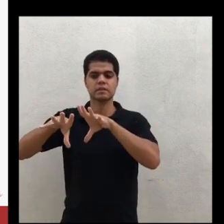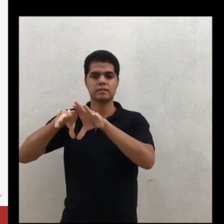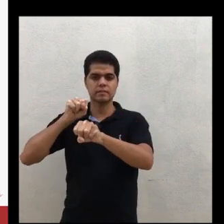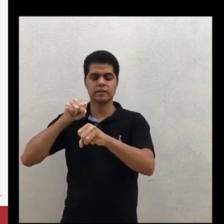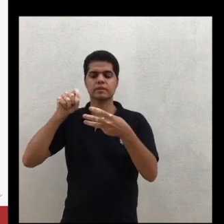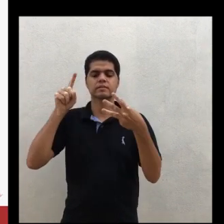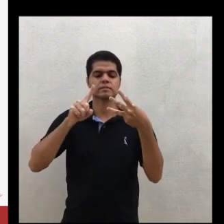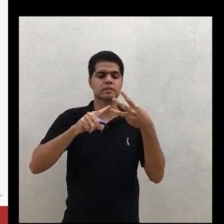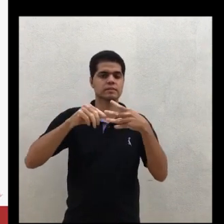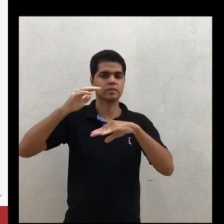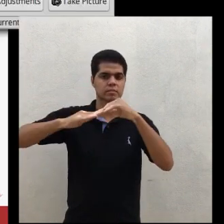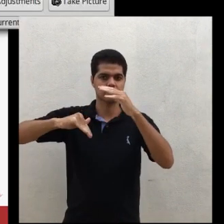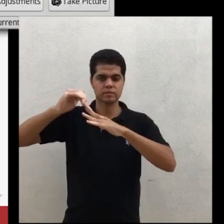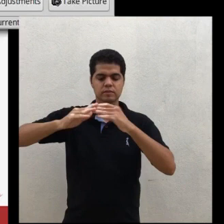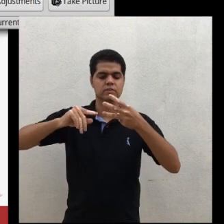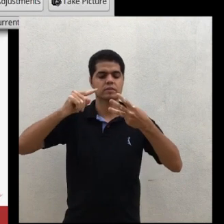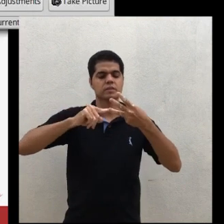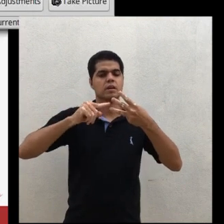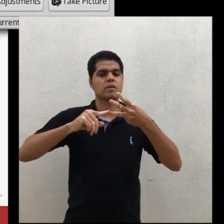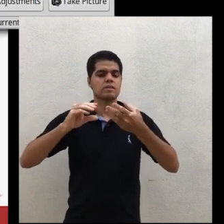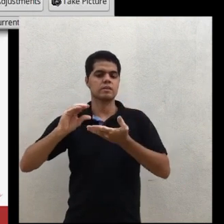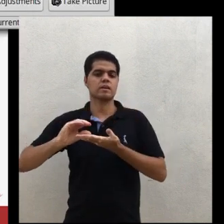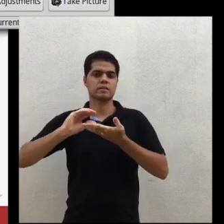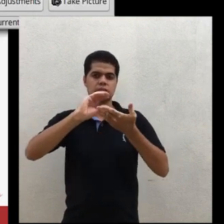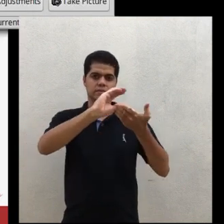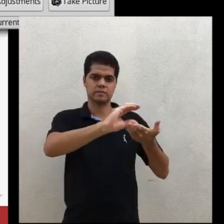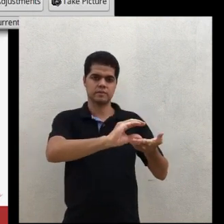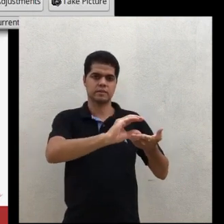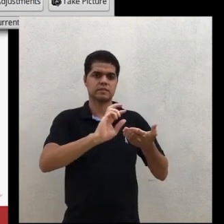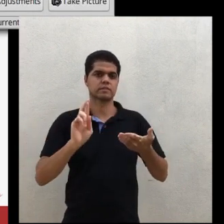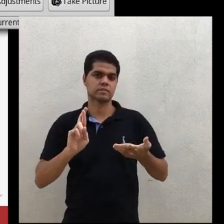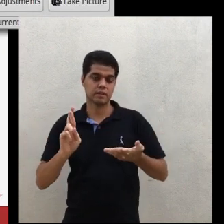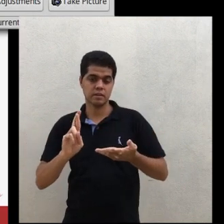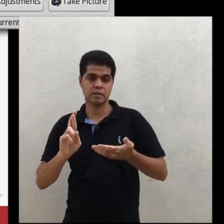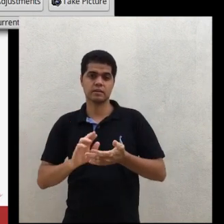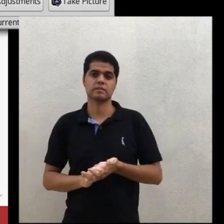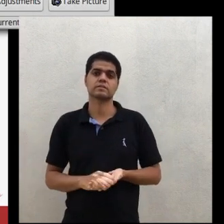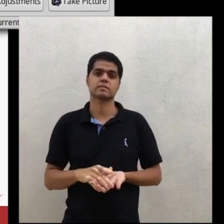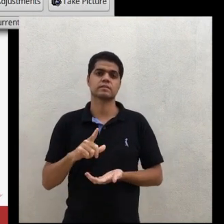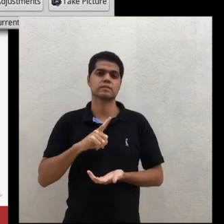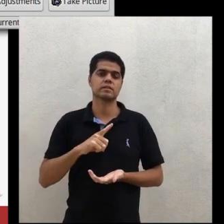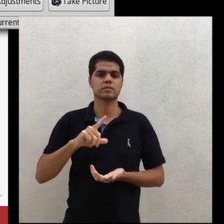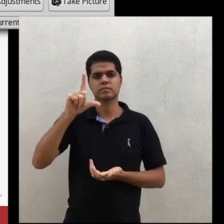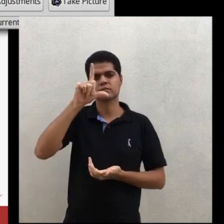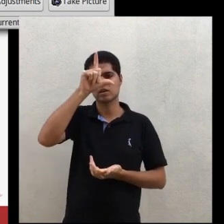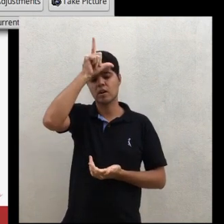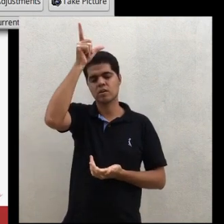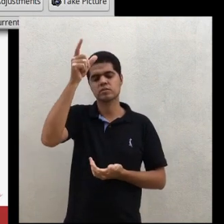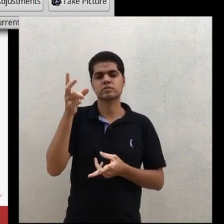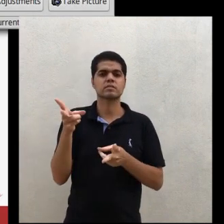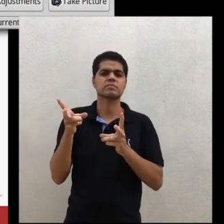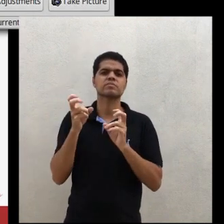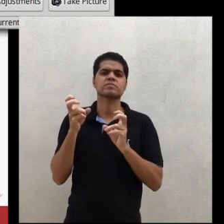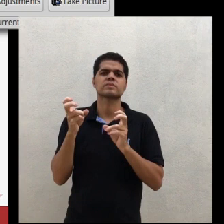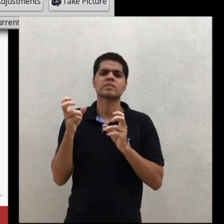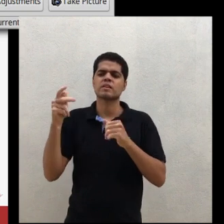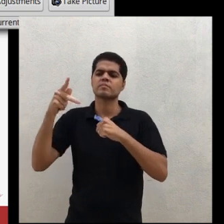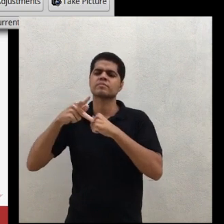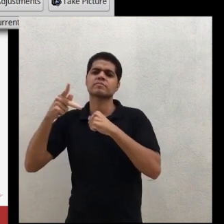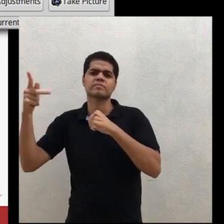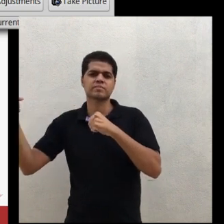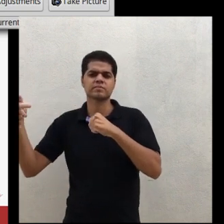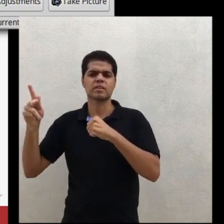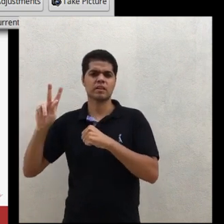lógica fuzzy e pedi a um especialista lá do setor de recursos humanos da empresa. Falei, olha, vocês querem que eu faça o sistema? Eu